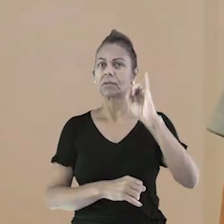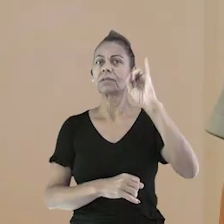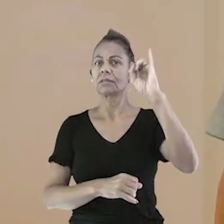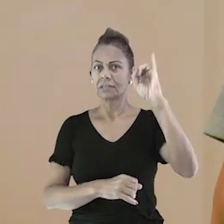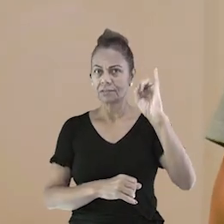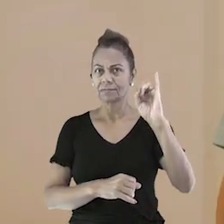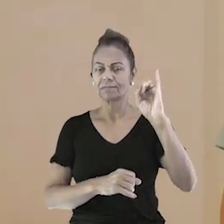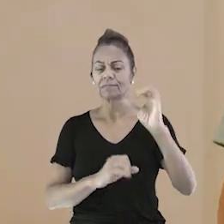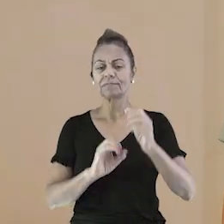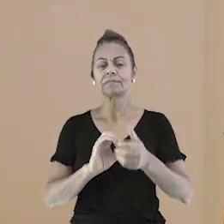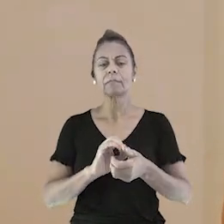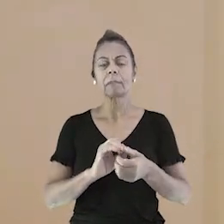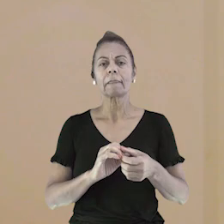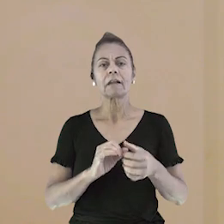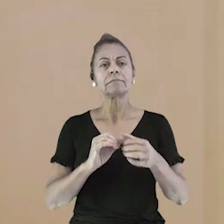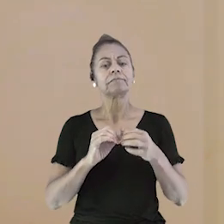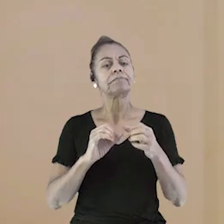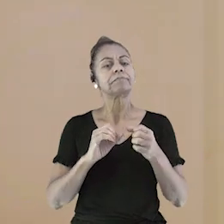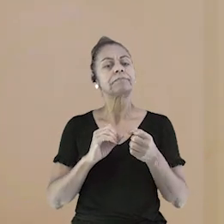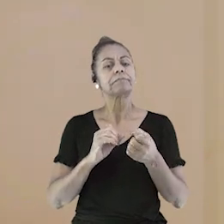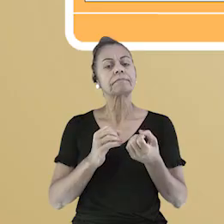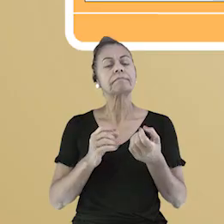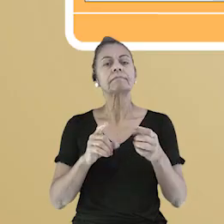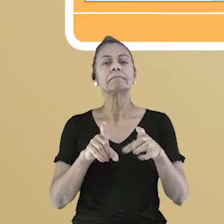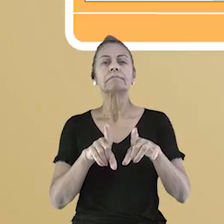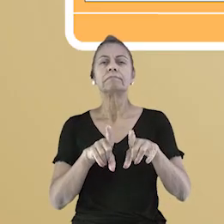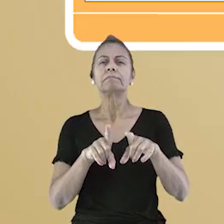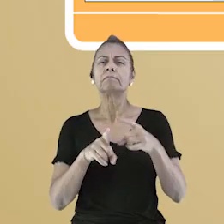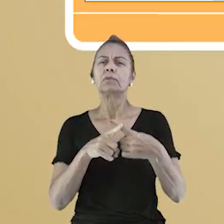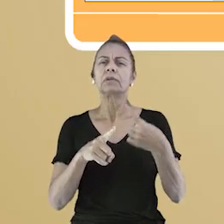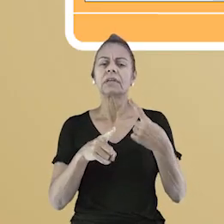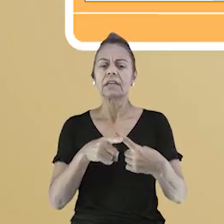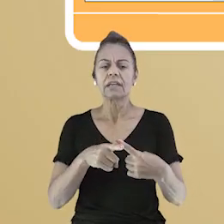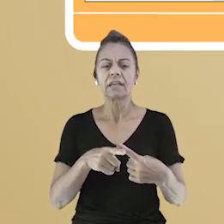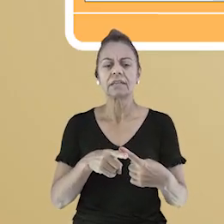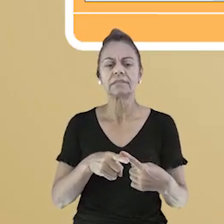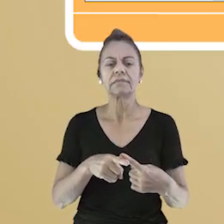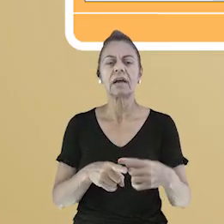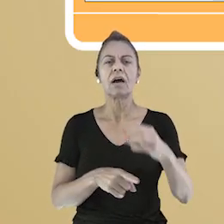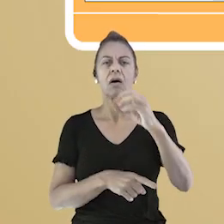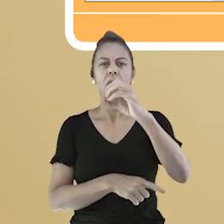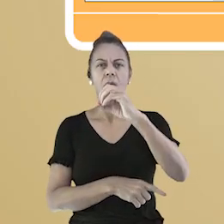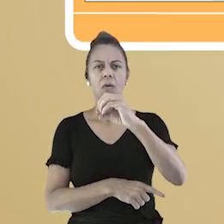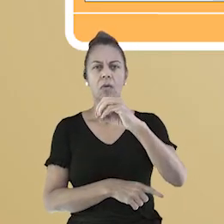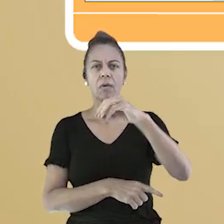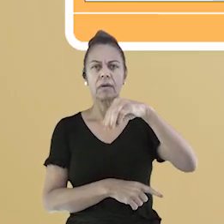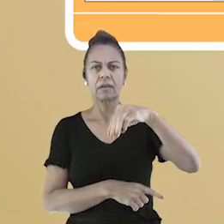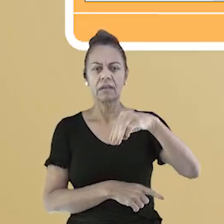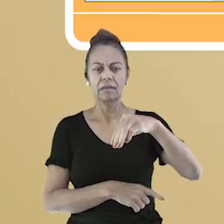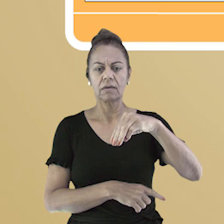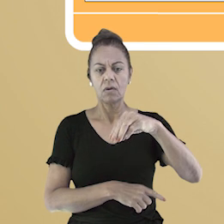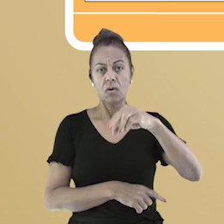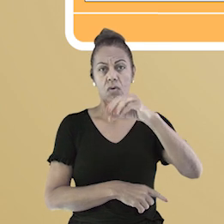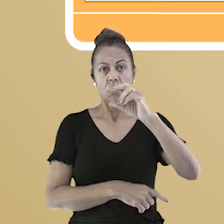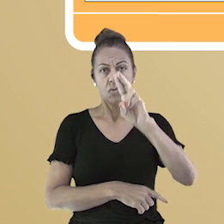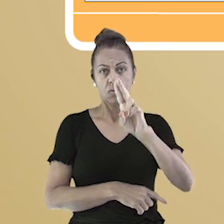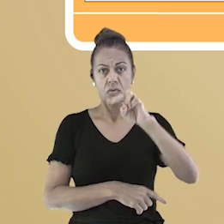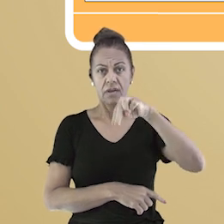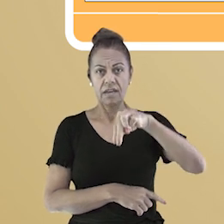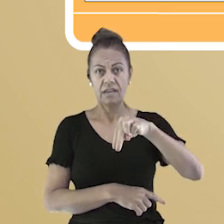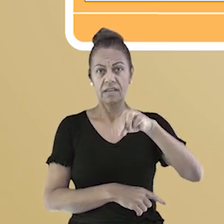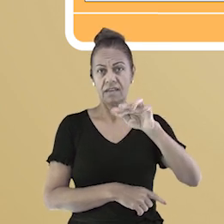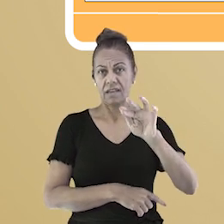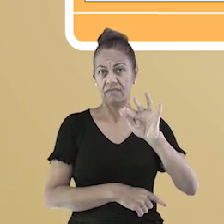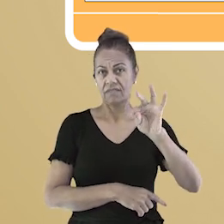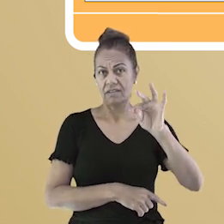informação são parte importante desse discurso. Ainda assim, um relatório do Fundo de População da Organização das Nações